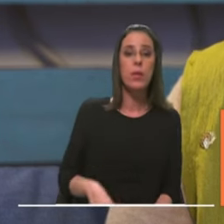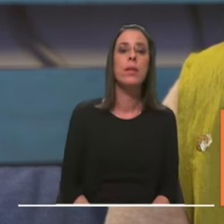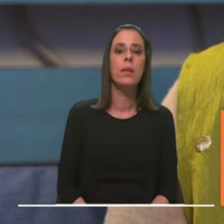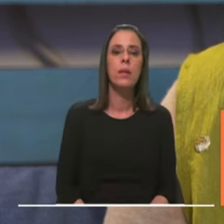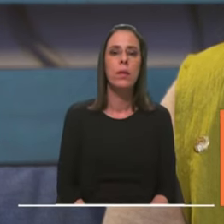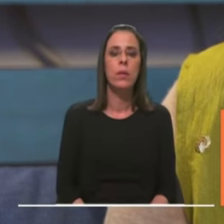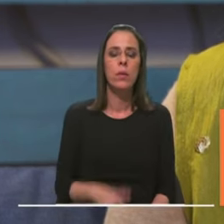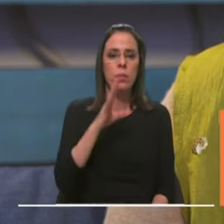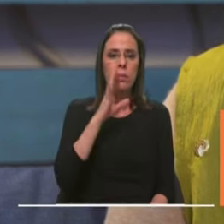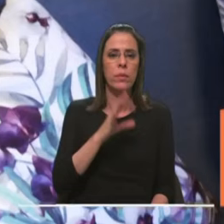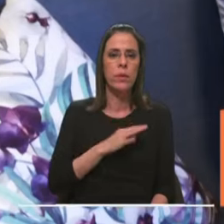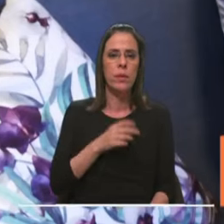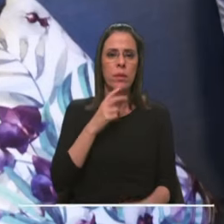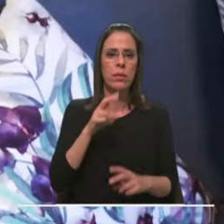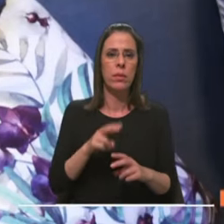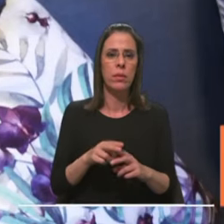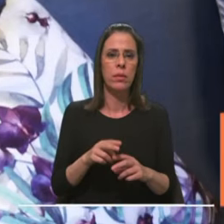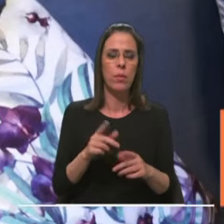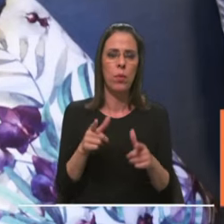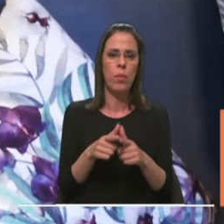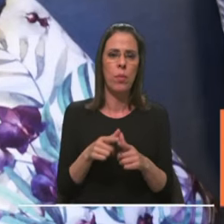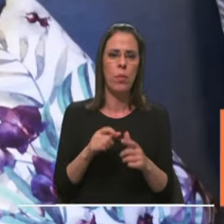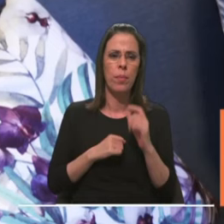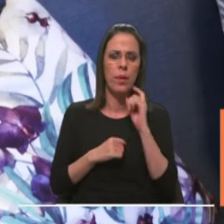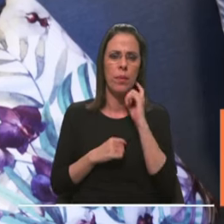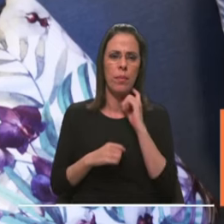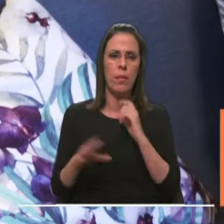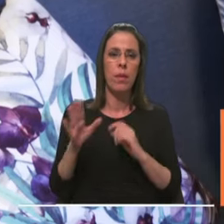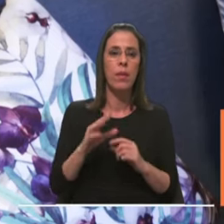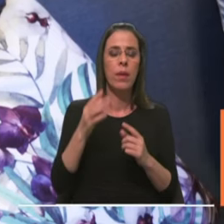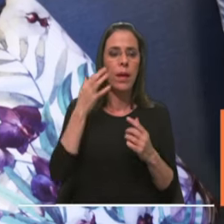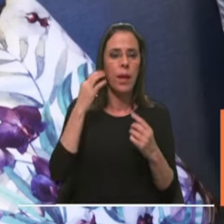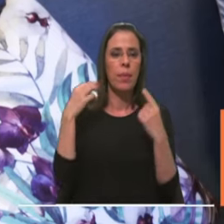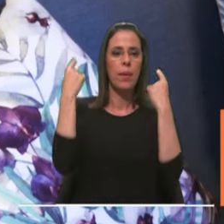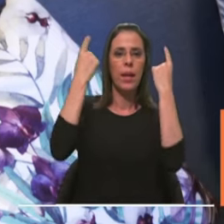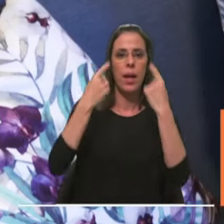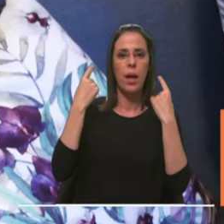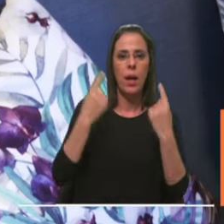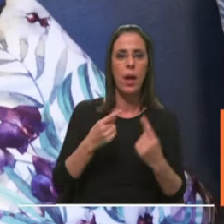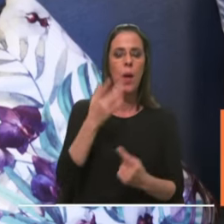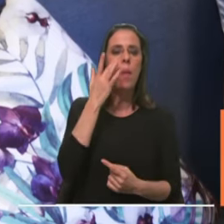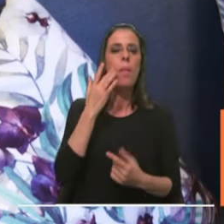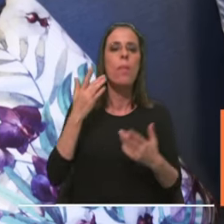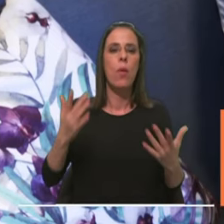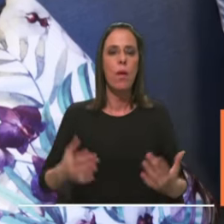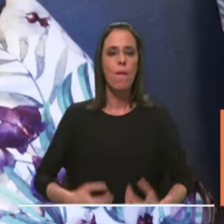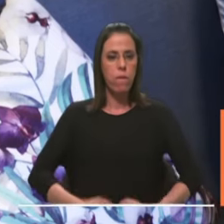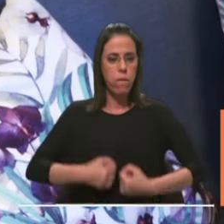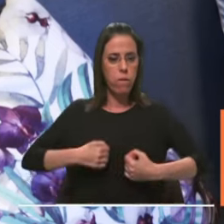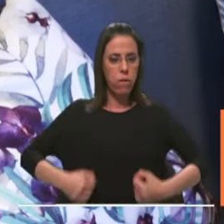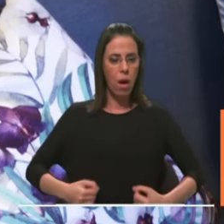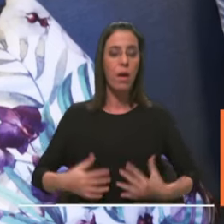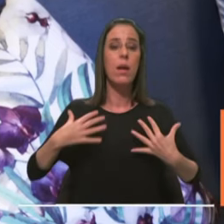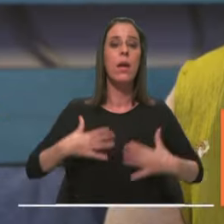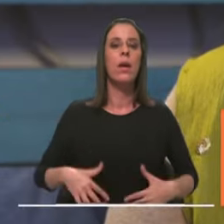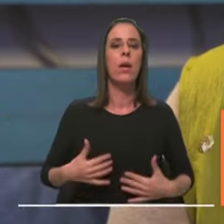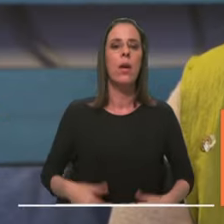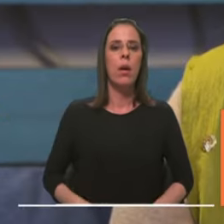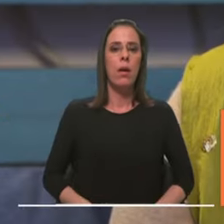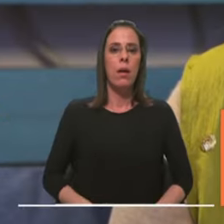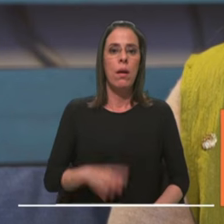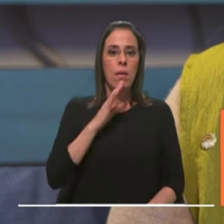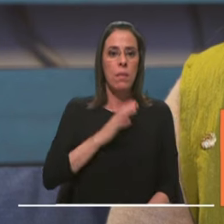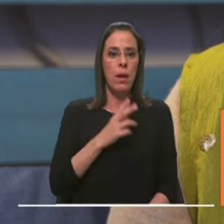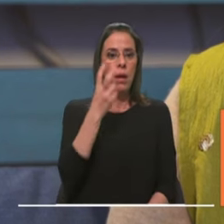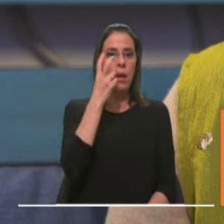dis um senhor ali sempre com o primo dessa forma assim cabelo encaracolado assim Moreno assim forte com aquela roupa não fica